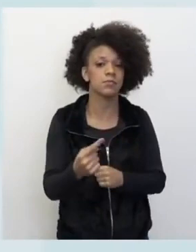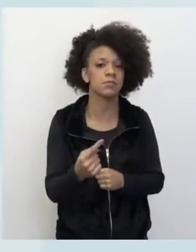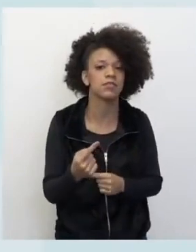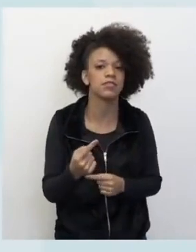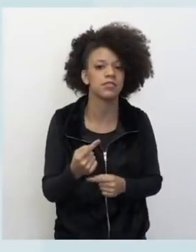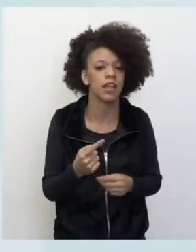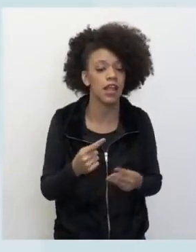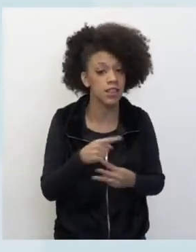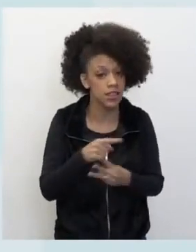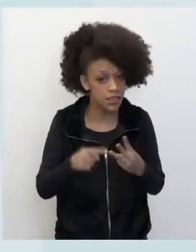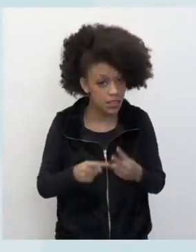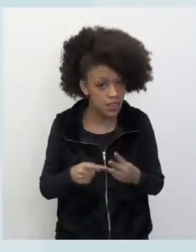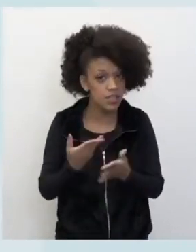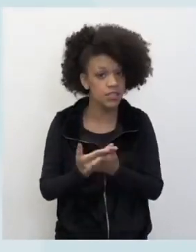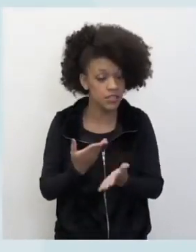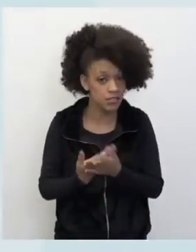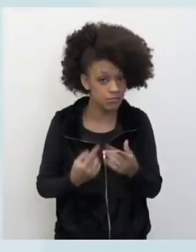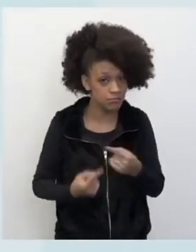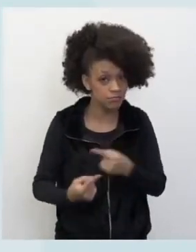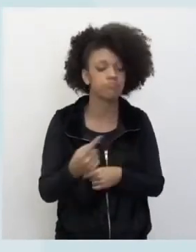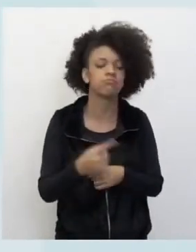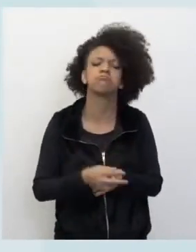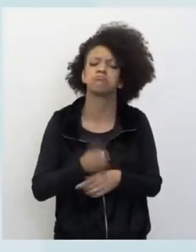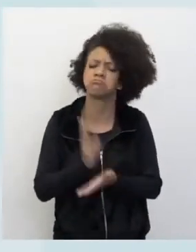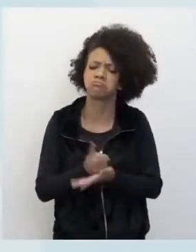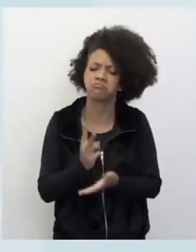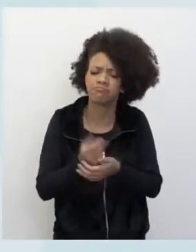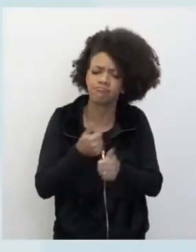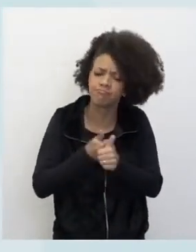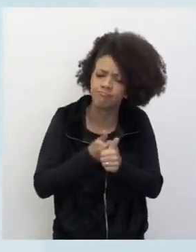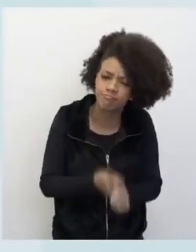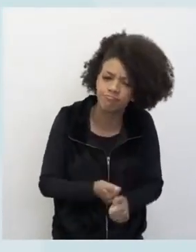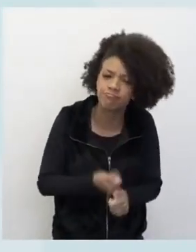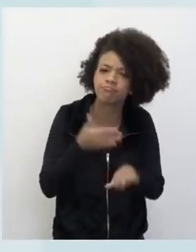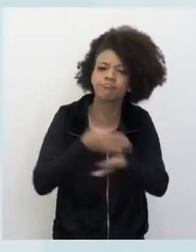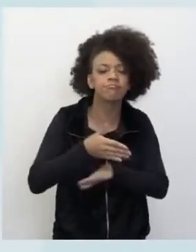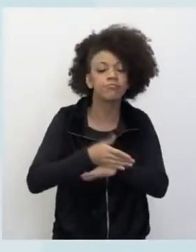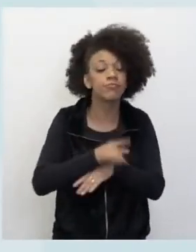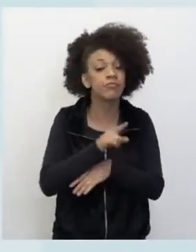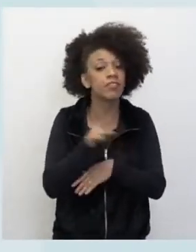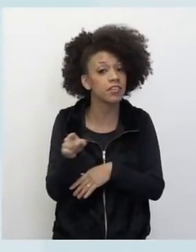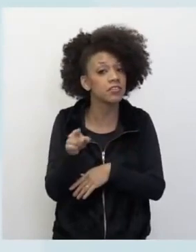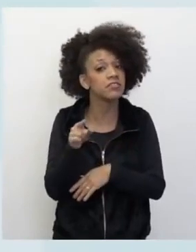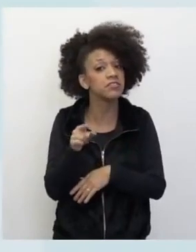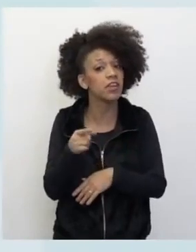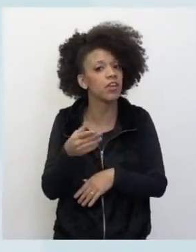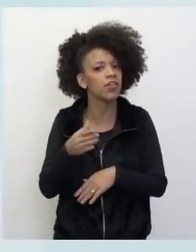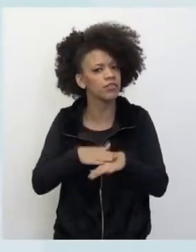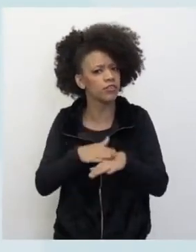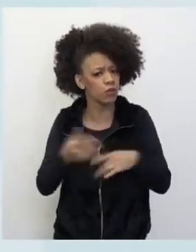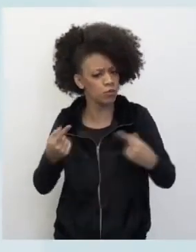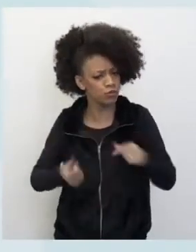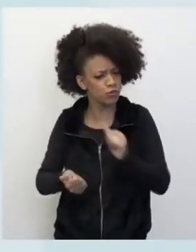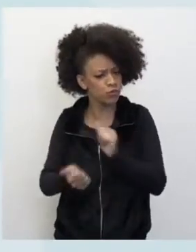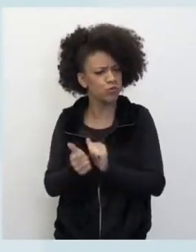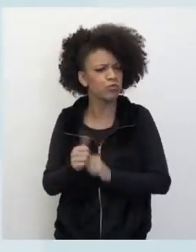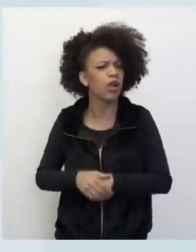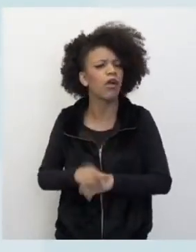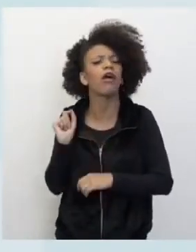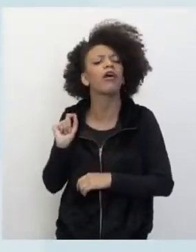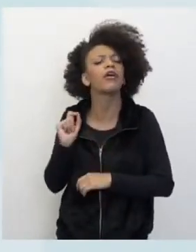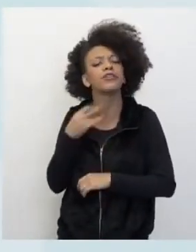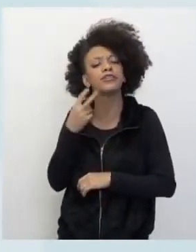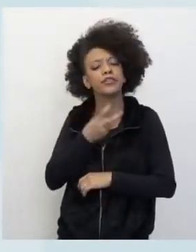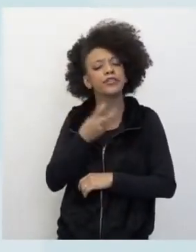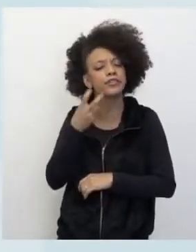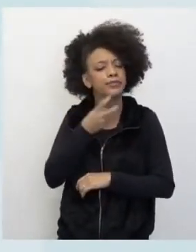3 aulas na semana. E estamos sempre presentes aí, participando. E vocês fizeram um desafio junto comigo. Quem será que está